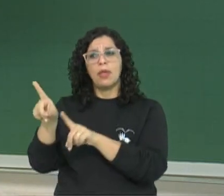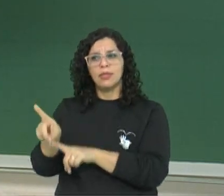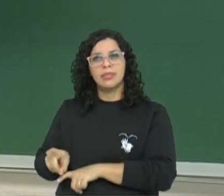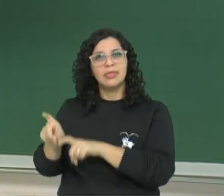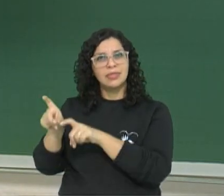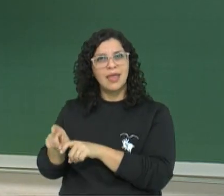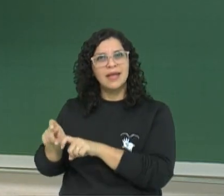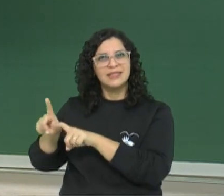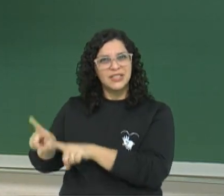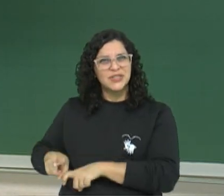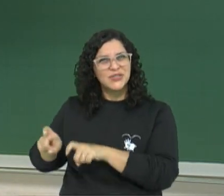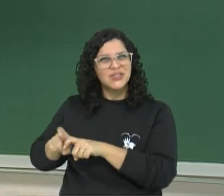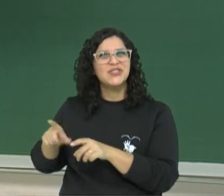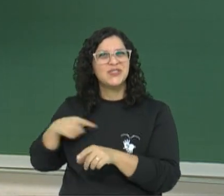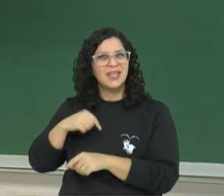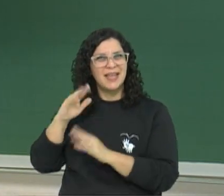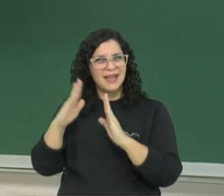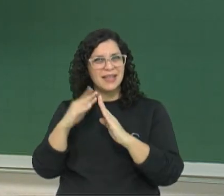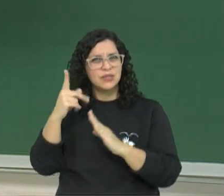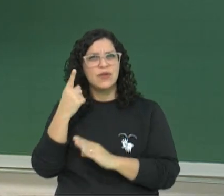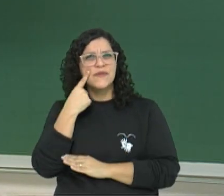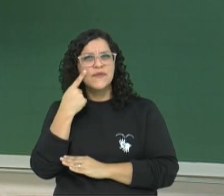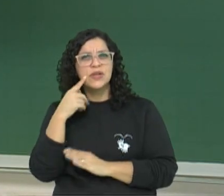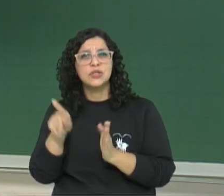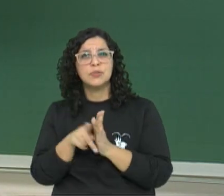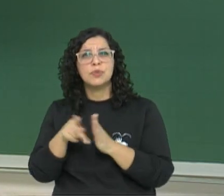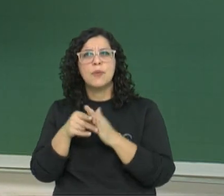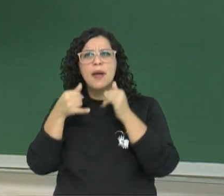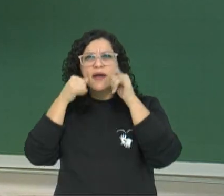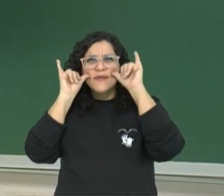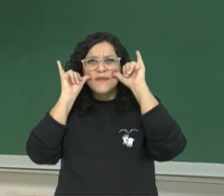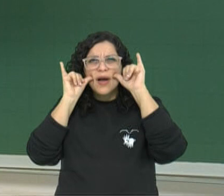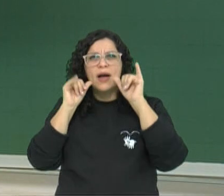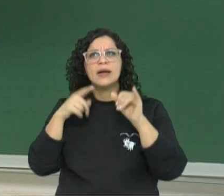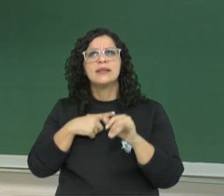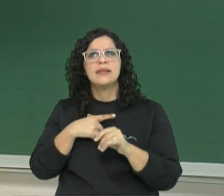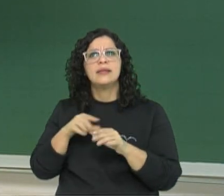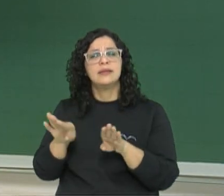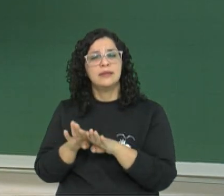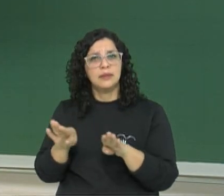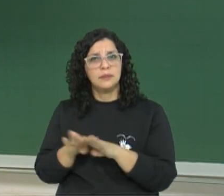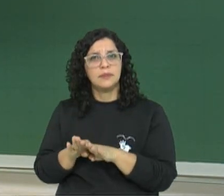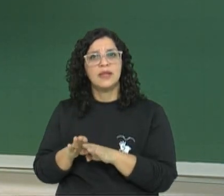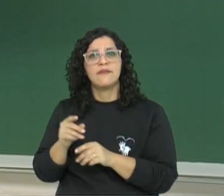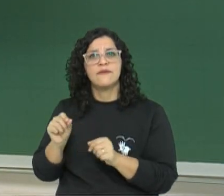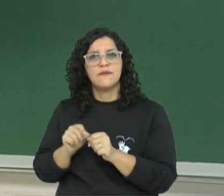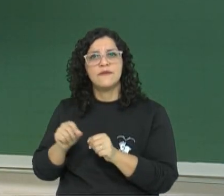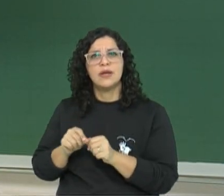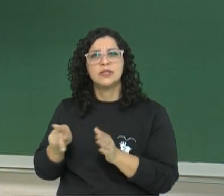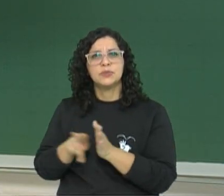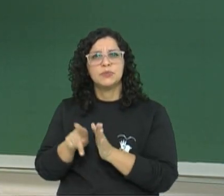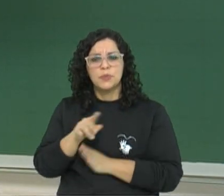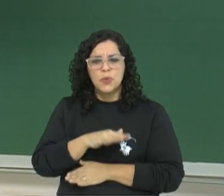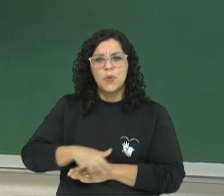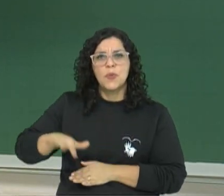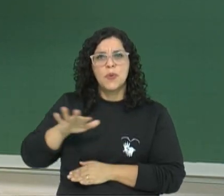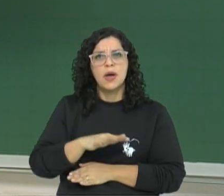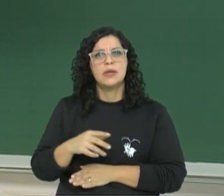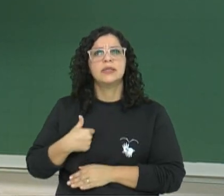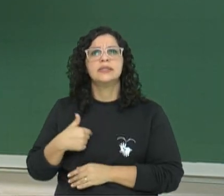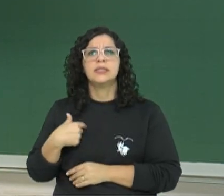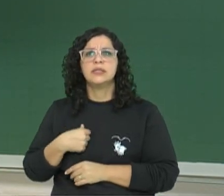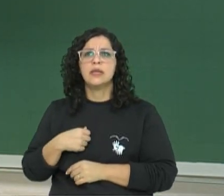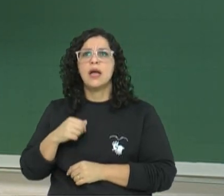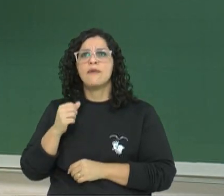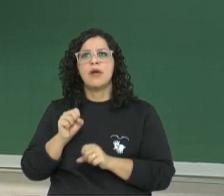vendo do sitião, né? Vejam lá que quando a vaca, por exemplo, passa sobre, né, está, por exemplo, vindo